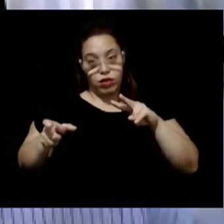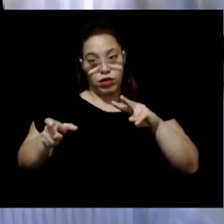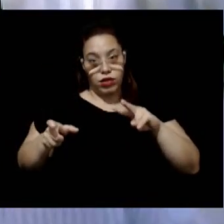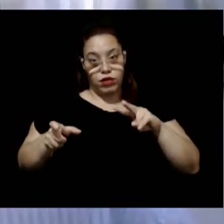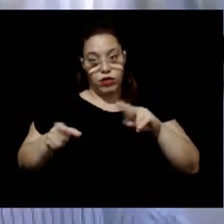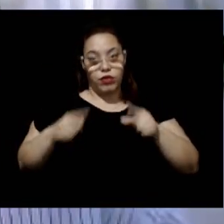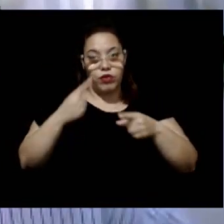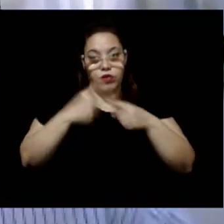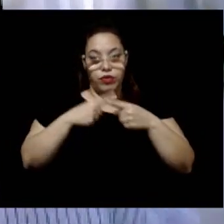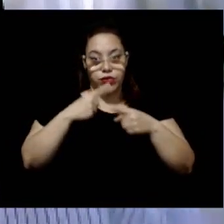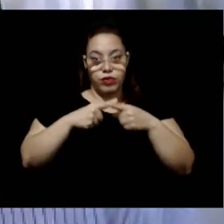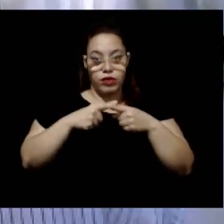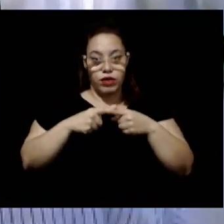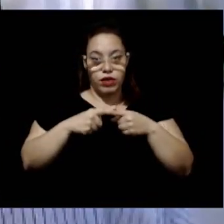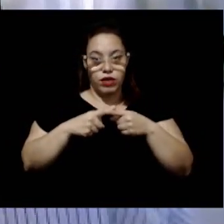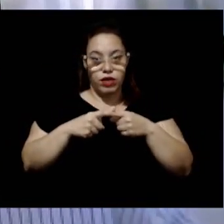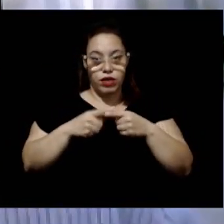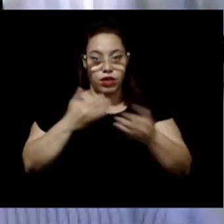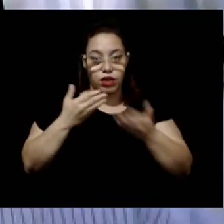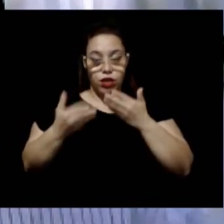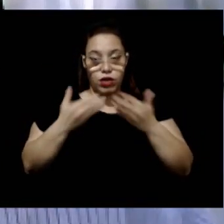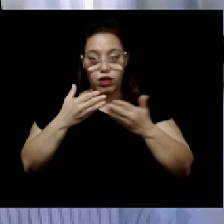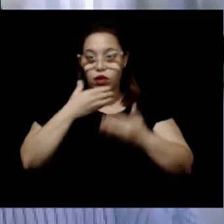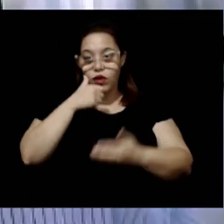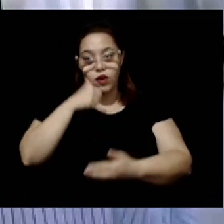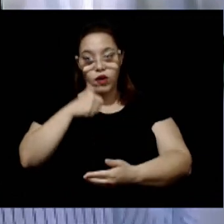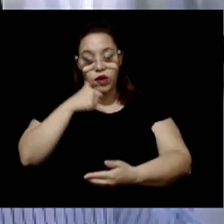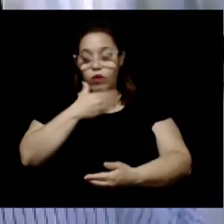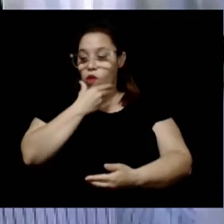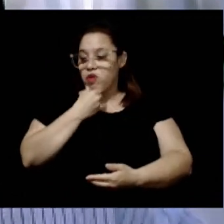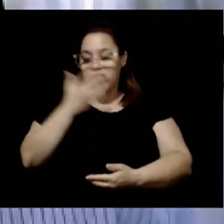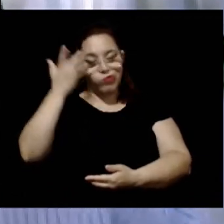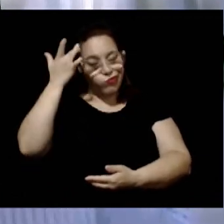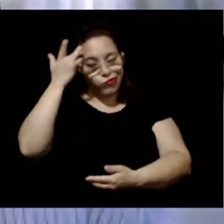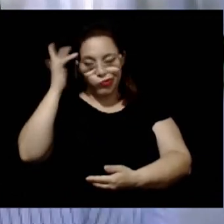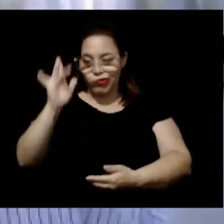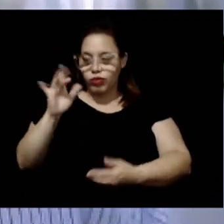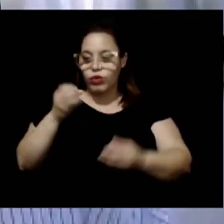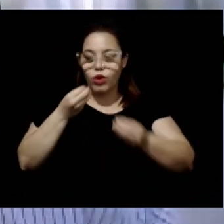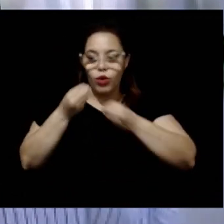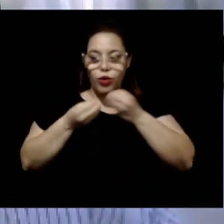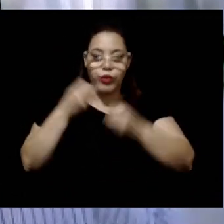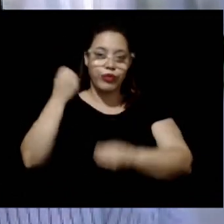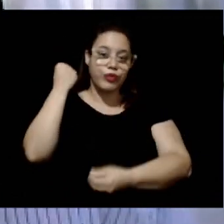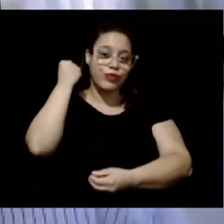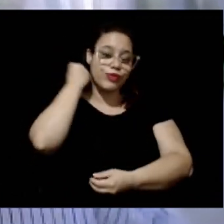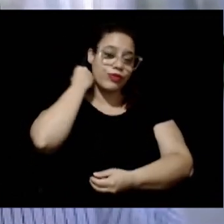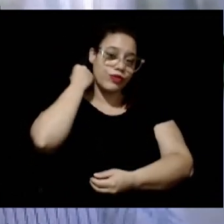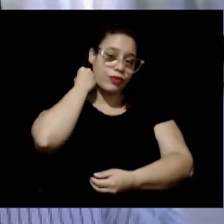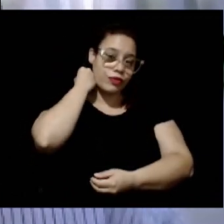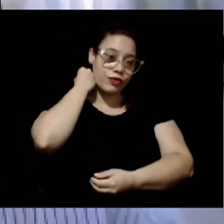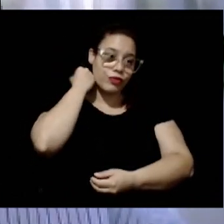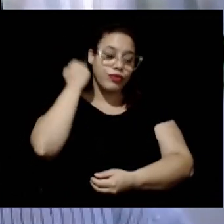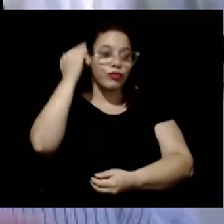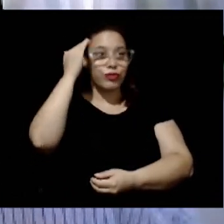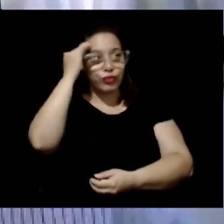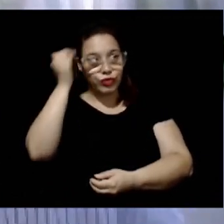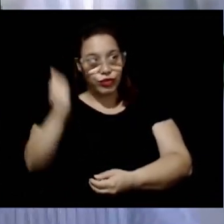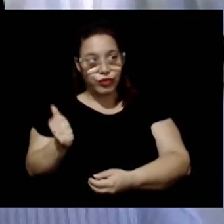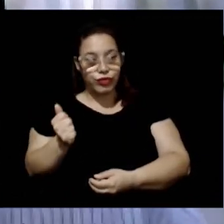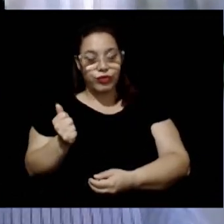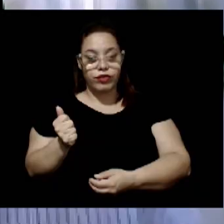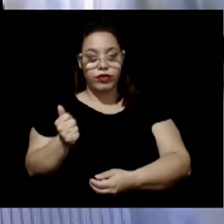é maior nas mulheres que os homens, nós não sabemos. Como o estresse tem muito a ver, você sabe que também o estresse na mulher e no homem